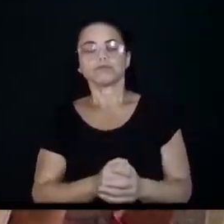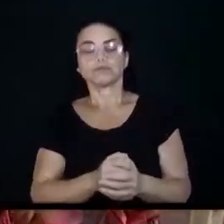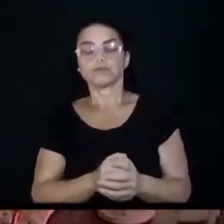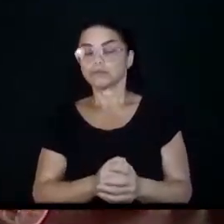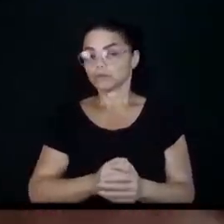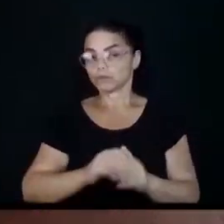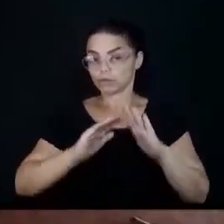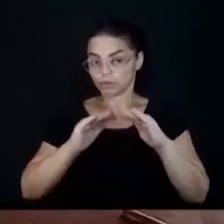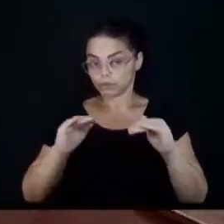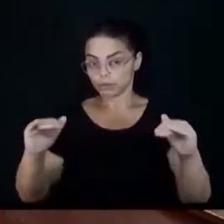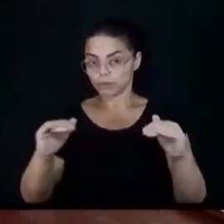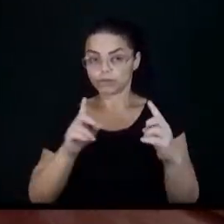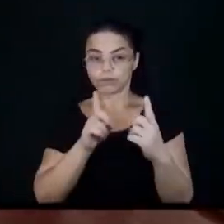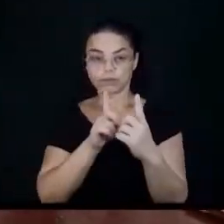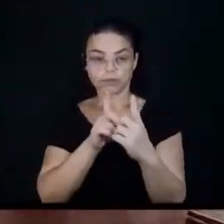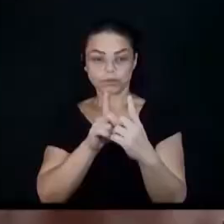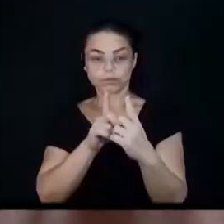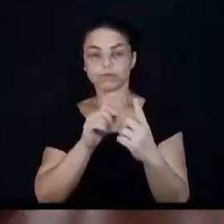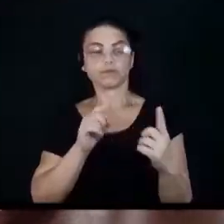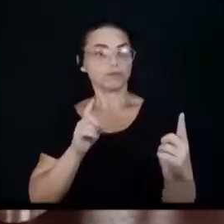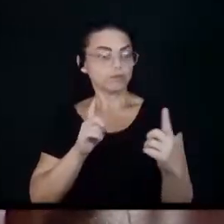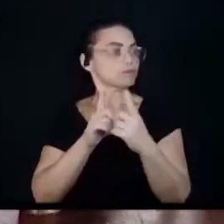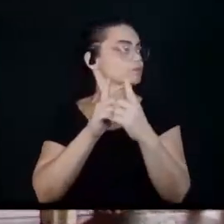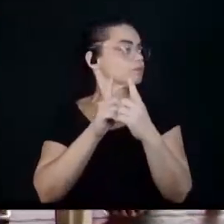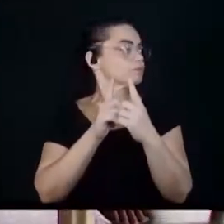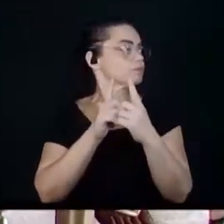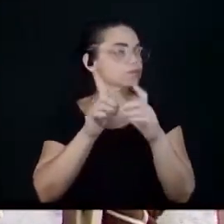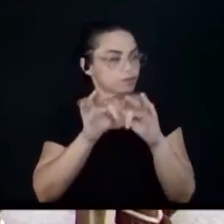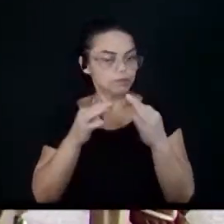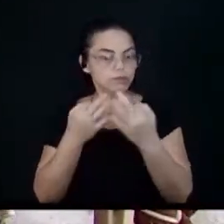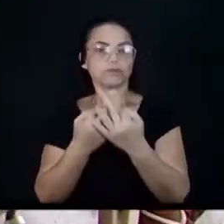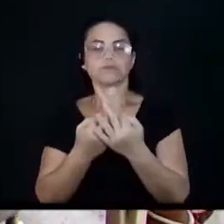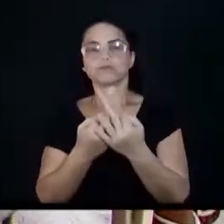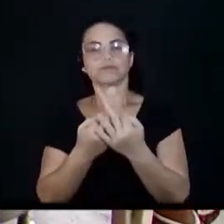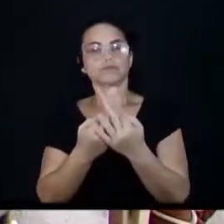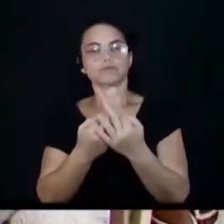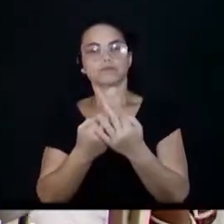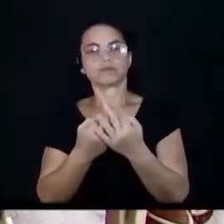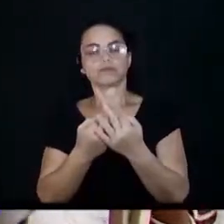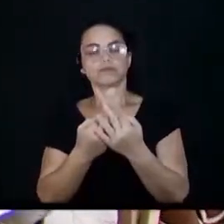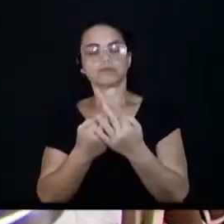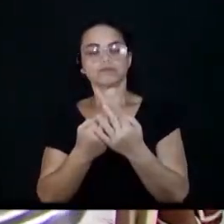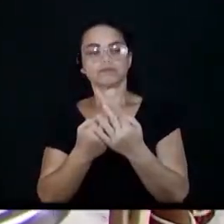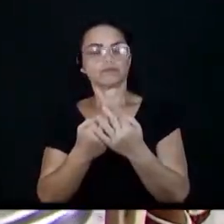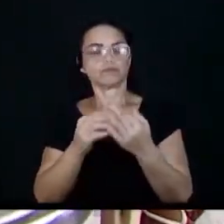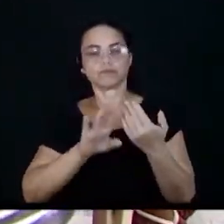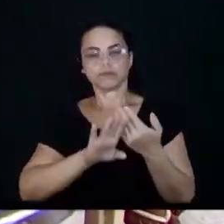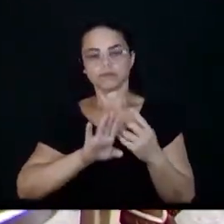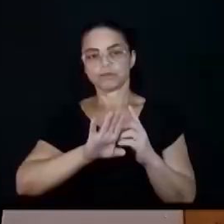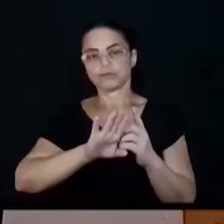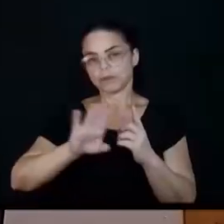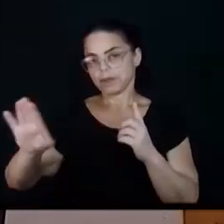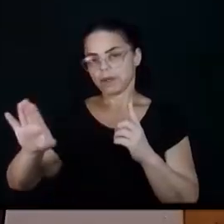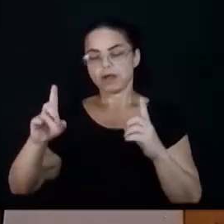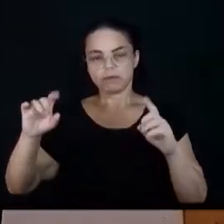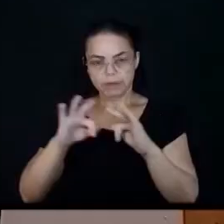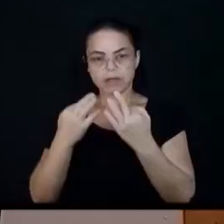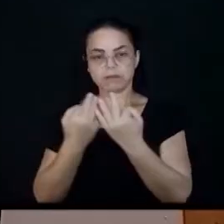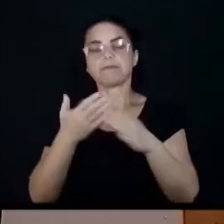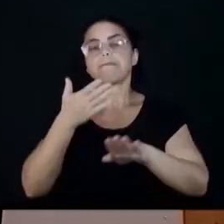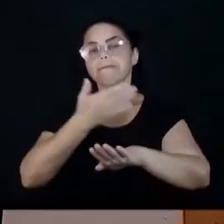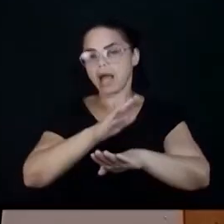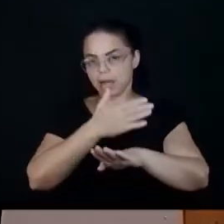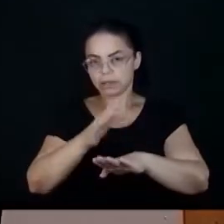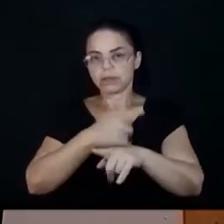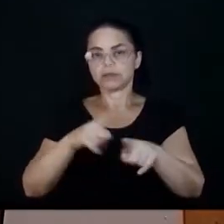atendidas diretamente, mas as famílias, elas não ficam à parte, né? Então as famílias, elas também são atendidas